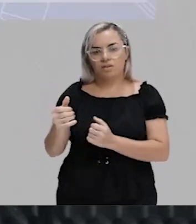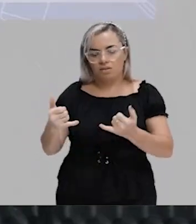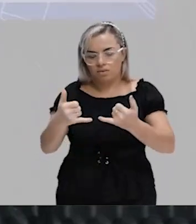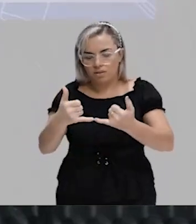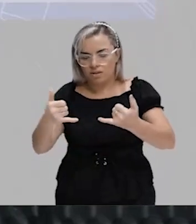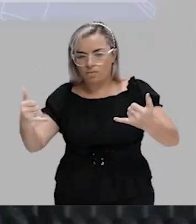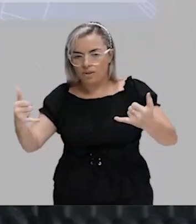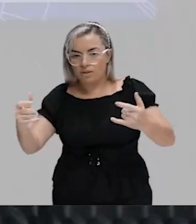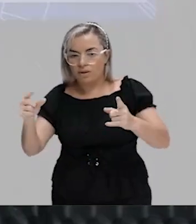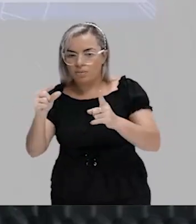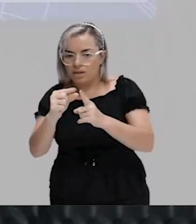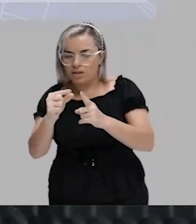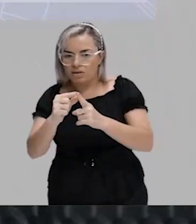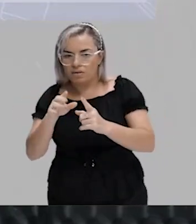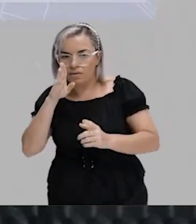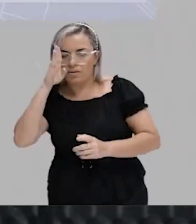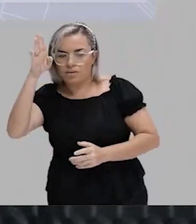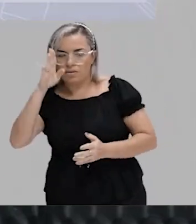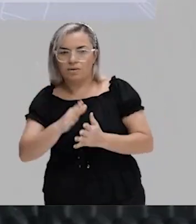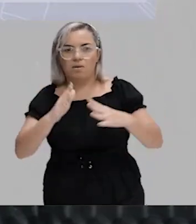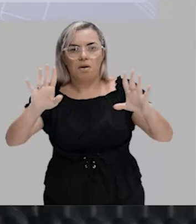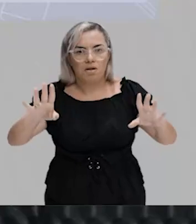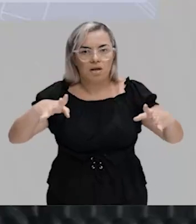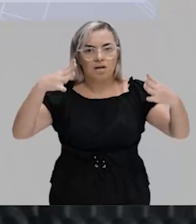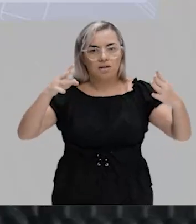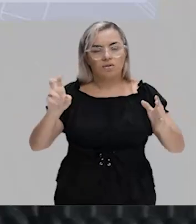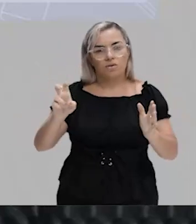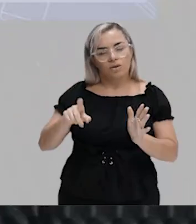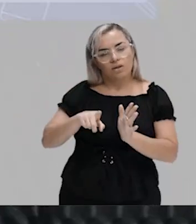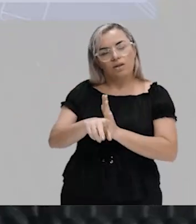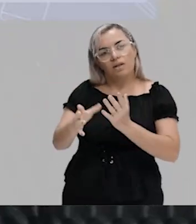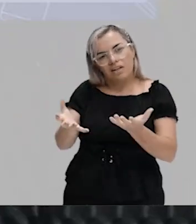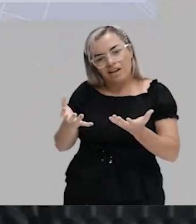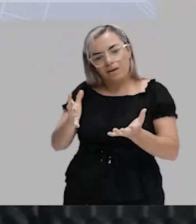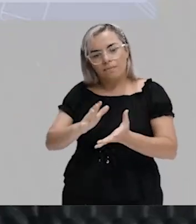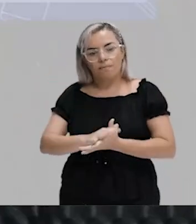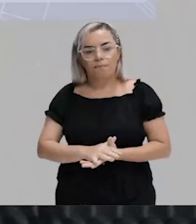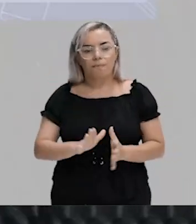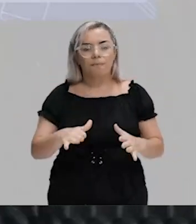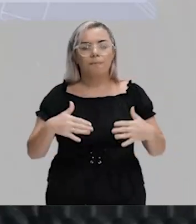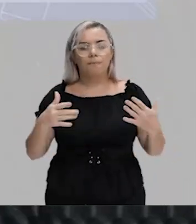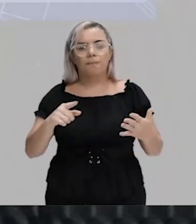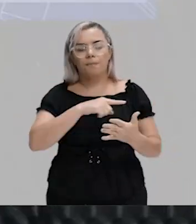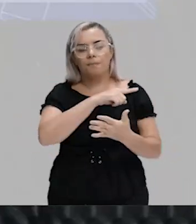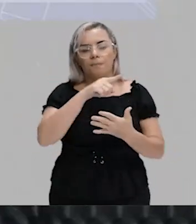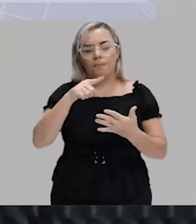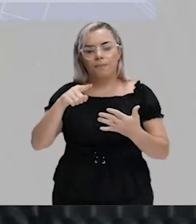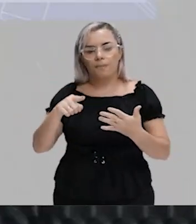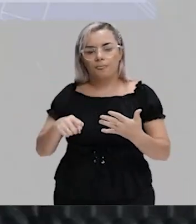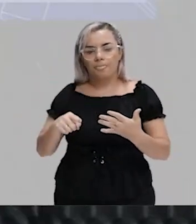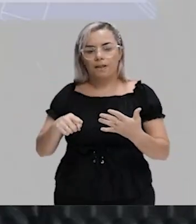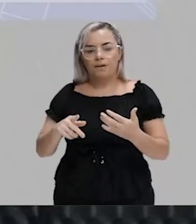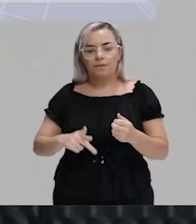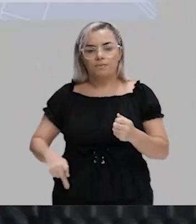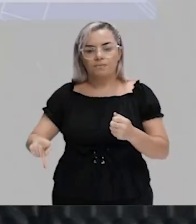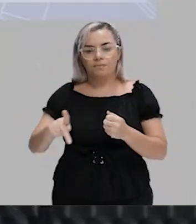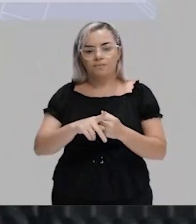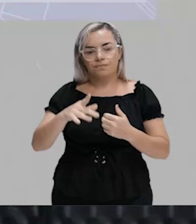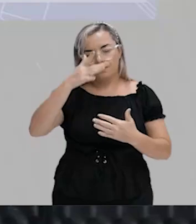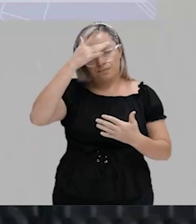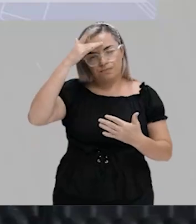aí vai deixando você mais atento à questão. Então, vamos ver onde que o pronome pessoal foi usado